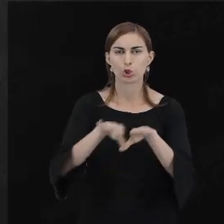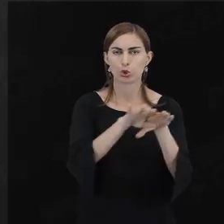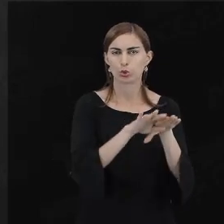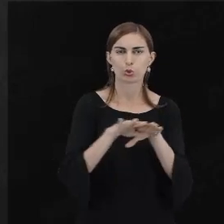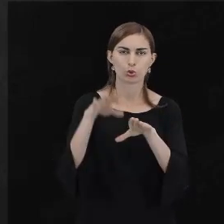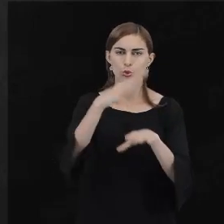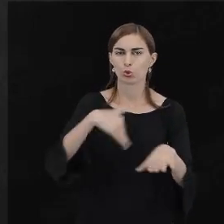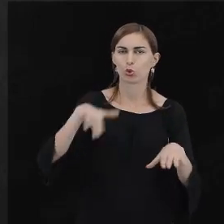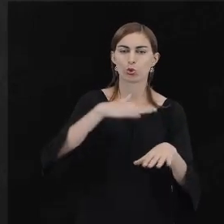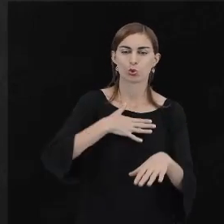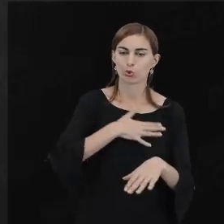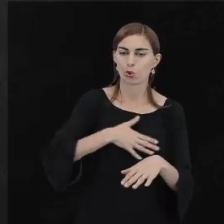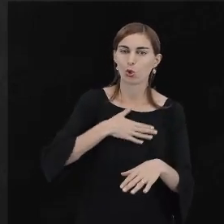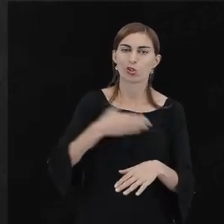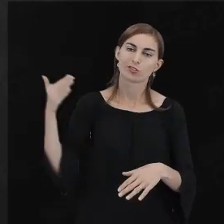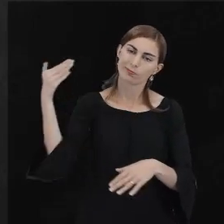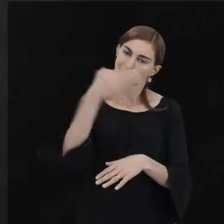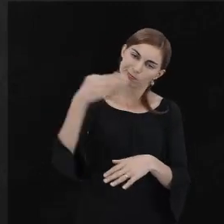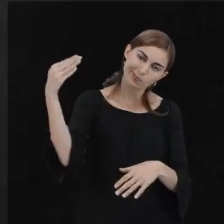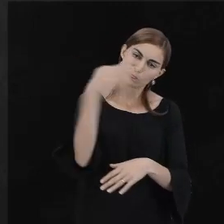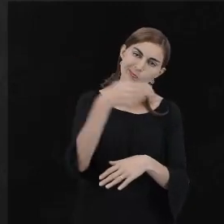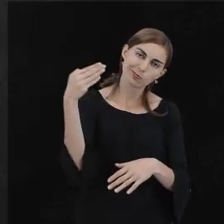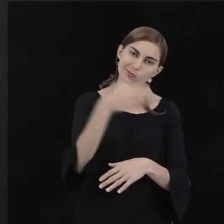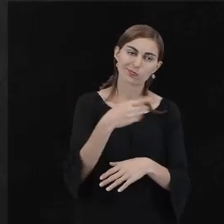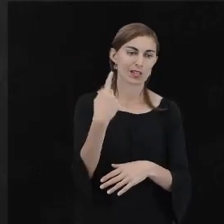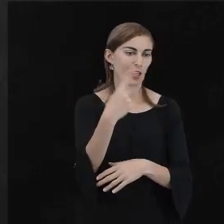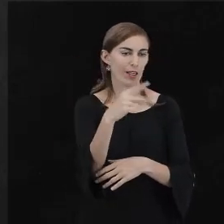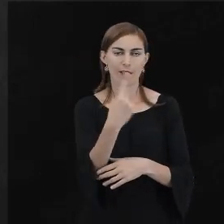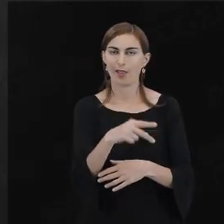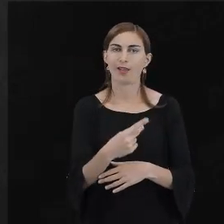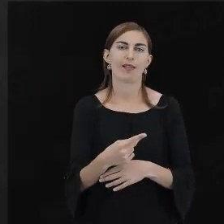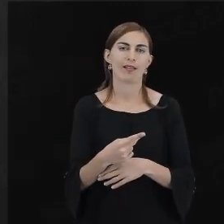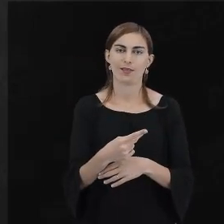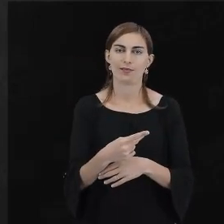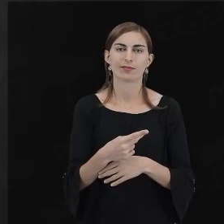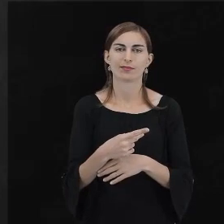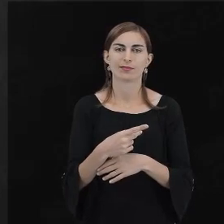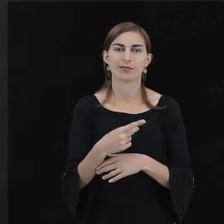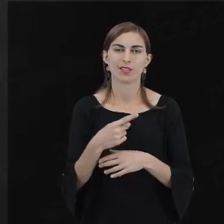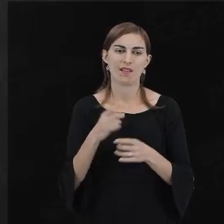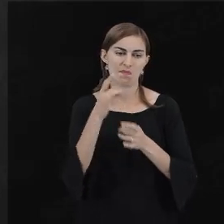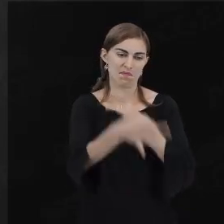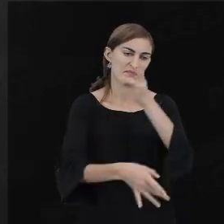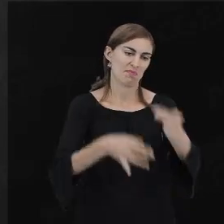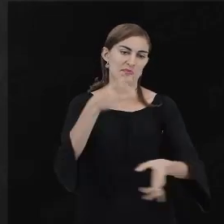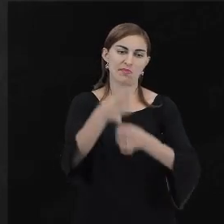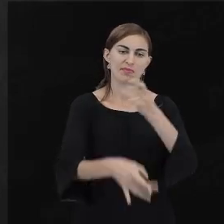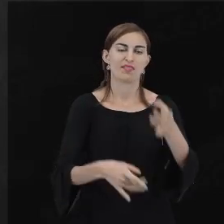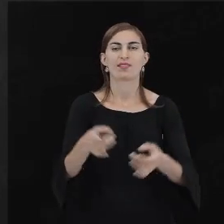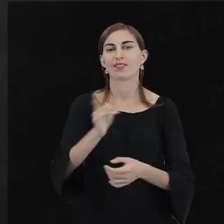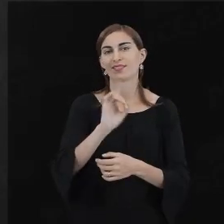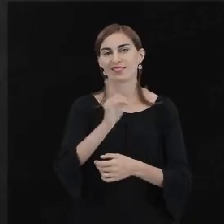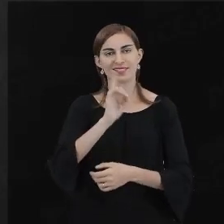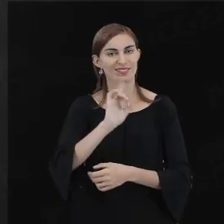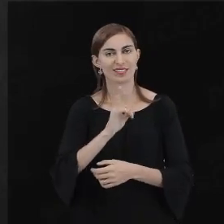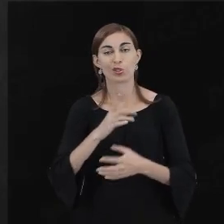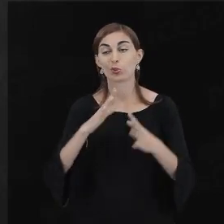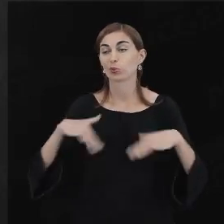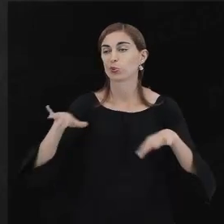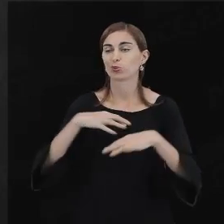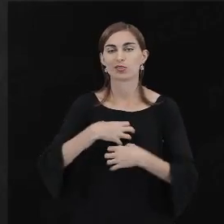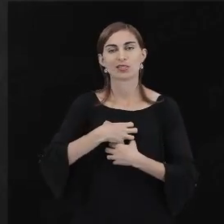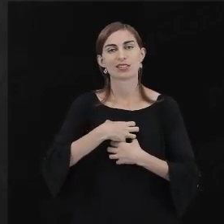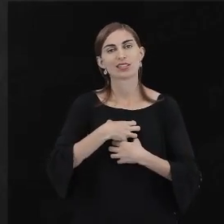se deixe evadir. Uma escola onde todos sintam que ela é sua e não deixe dela